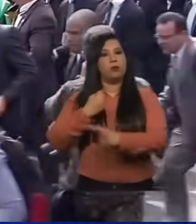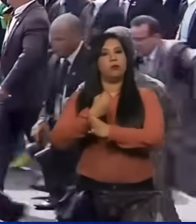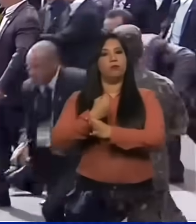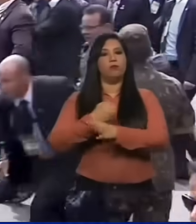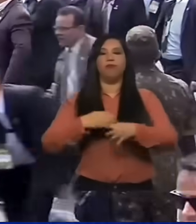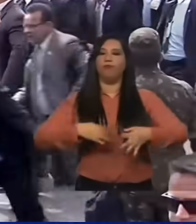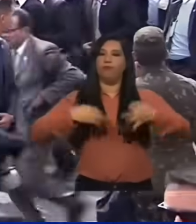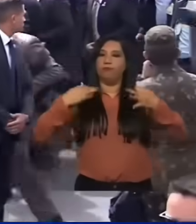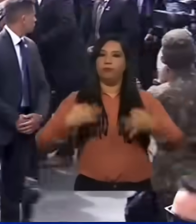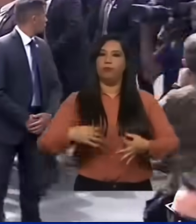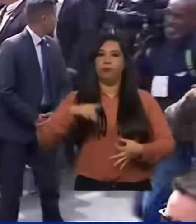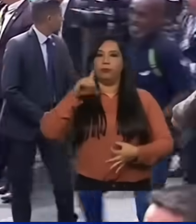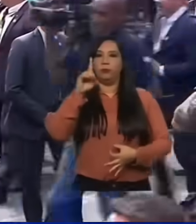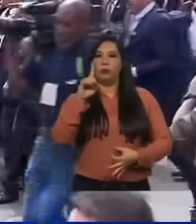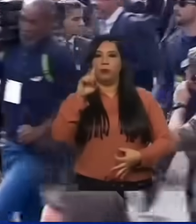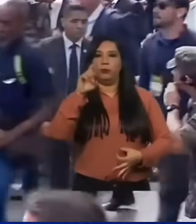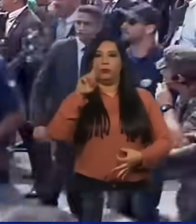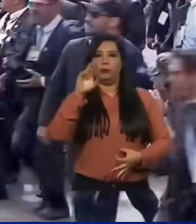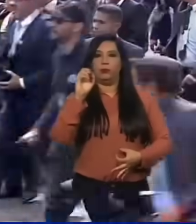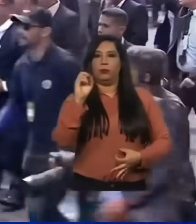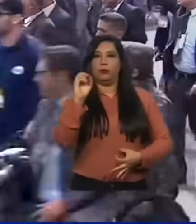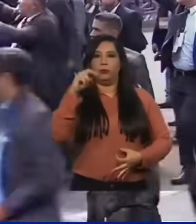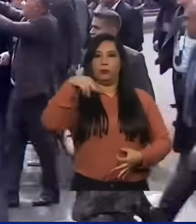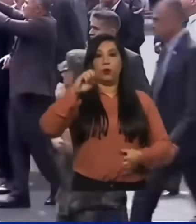né? Com certeza.